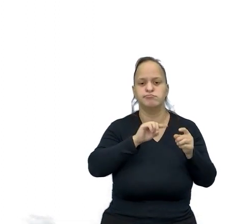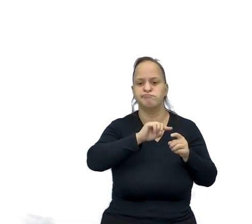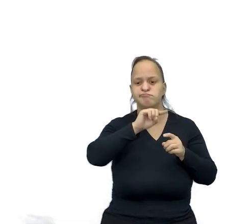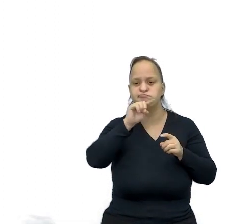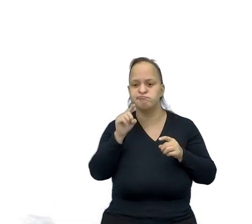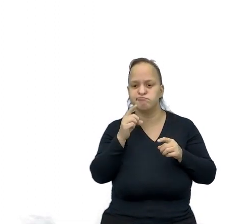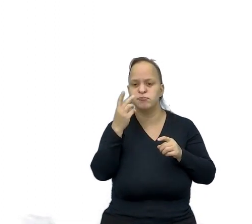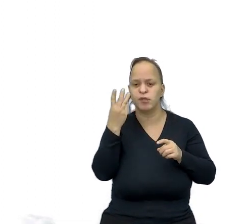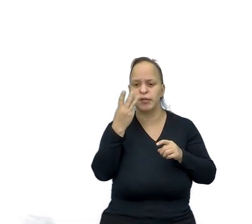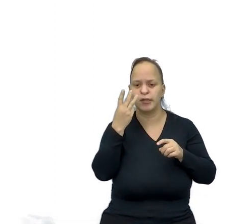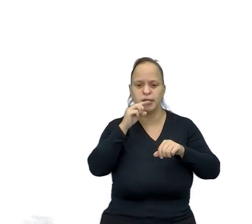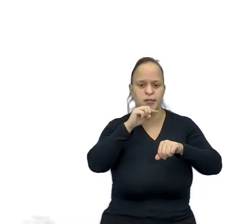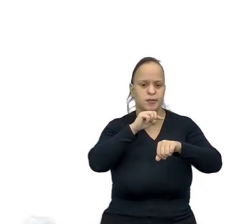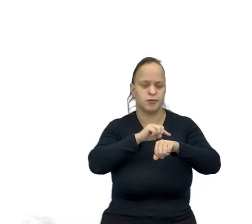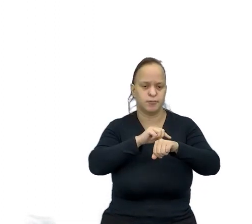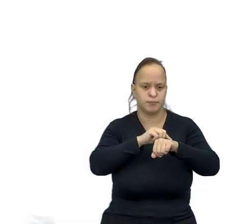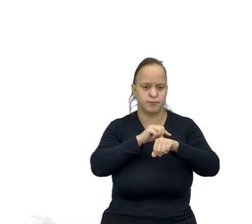momento